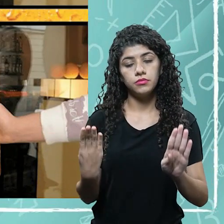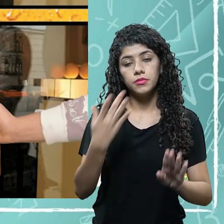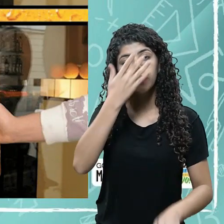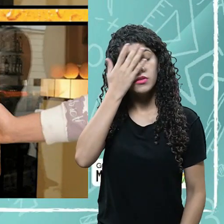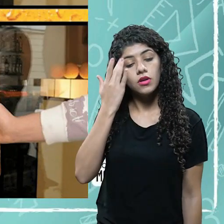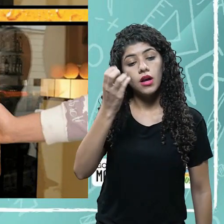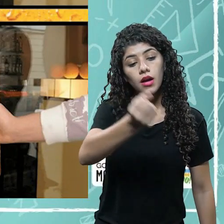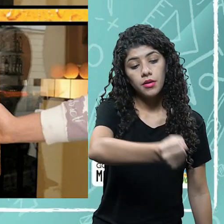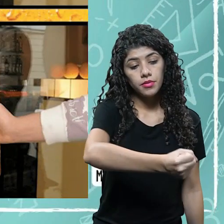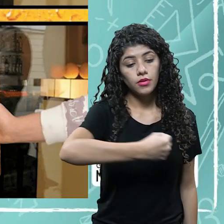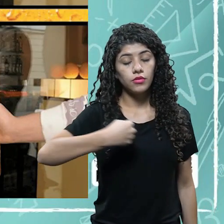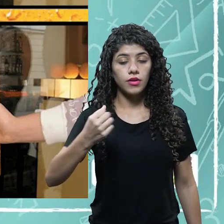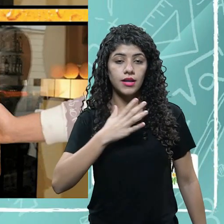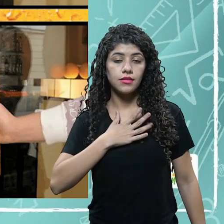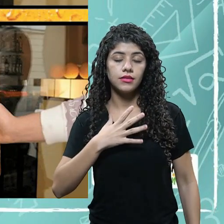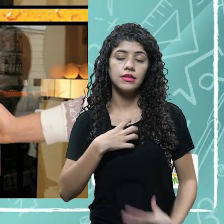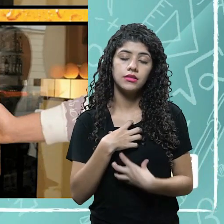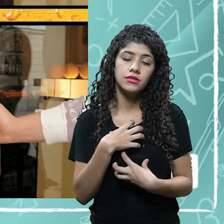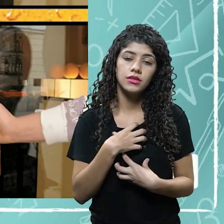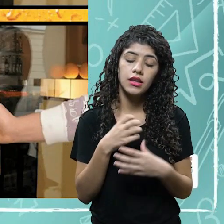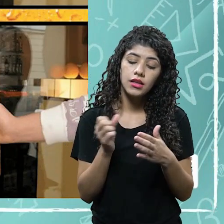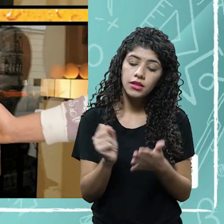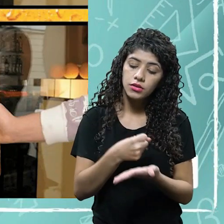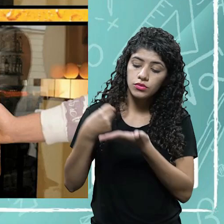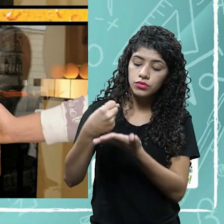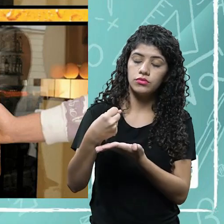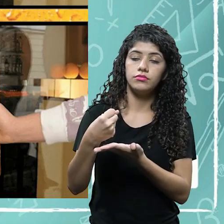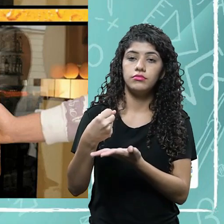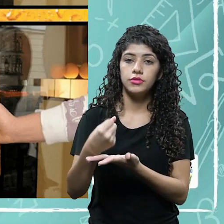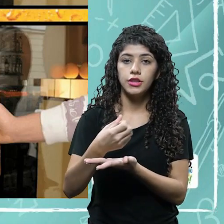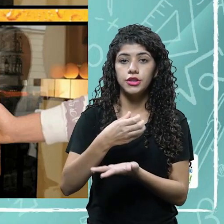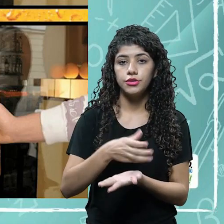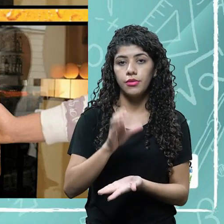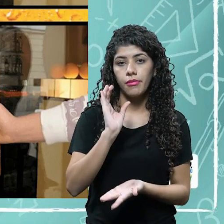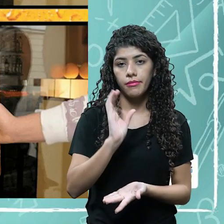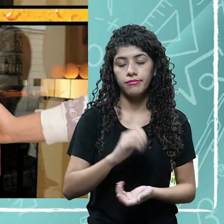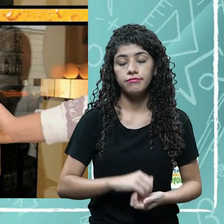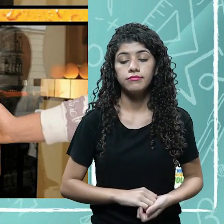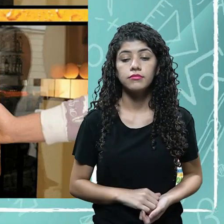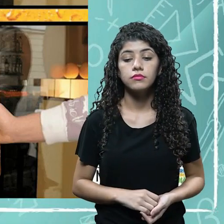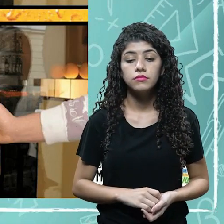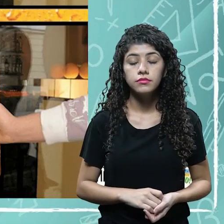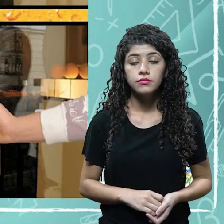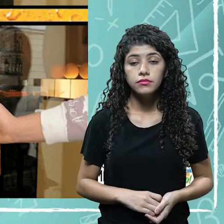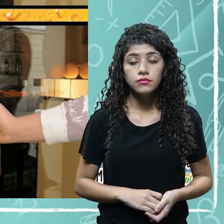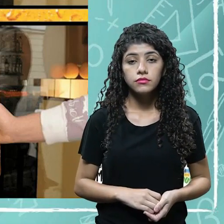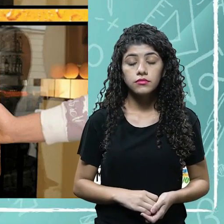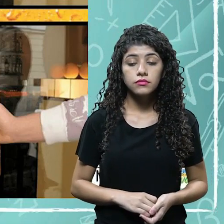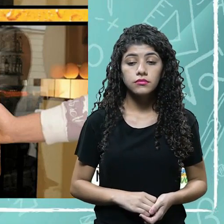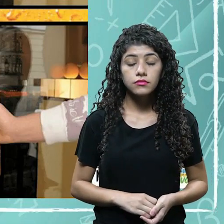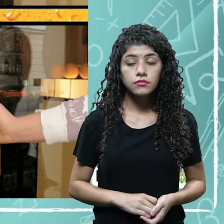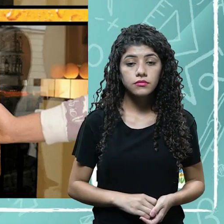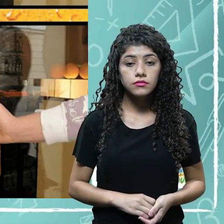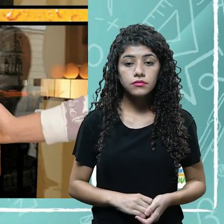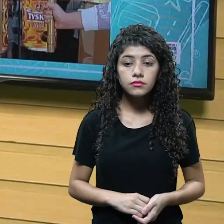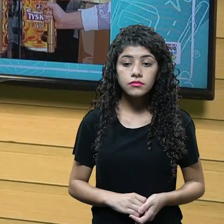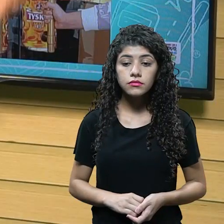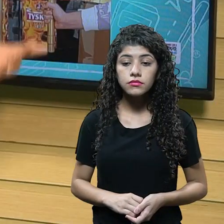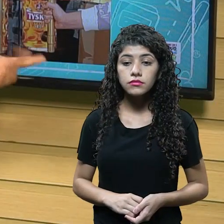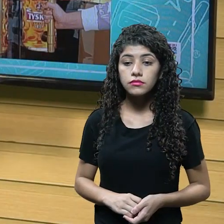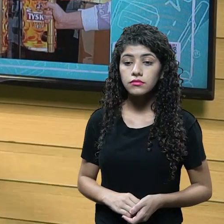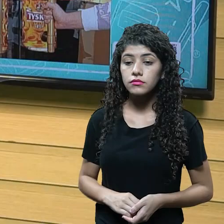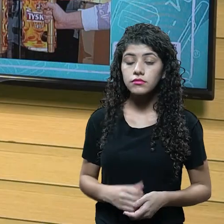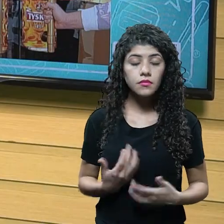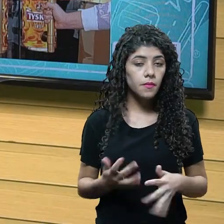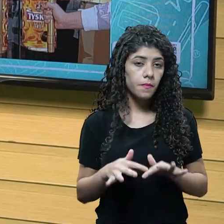ela tem a sensação que está segurando a caneca daquela bebida, fazendo a pessoa interagir com a marca. Então são situações que vocês observam que são simples.